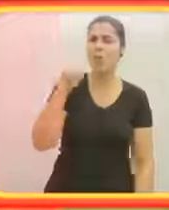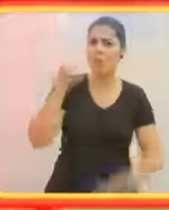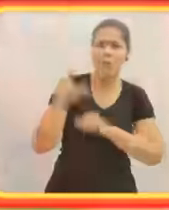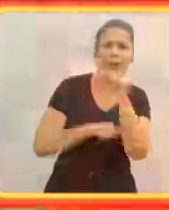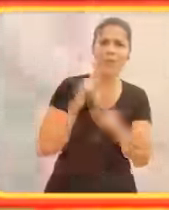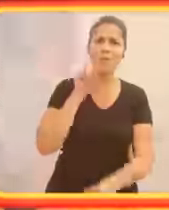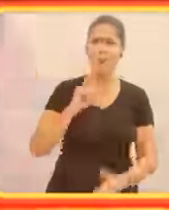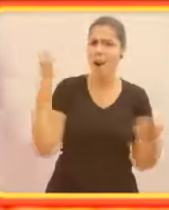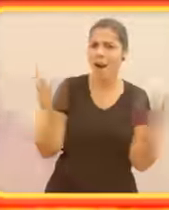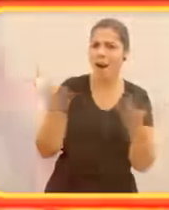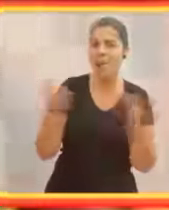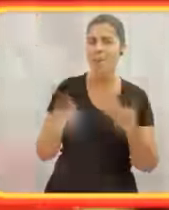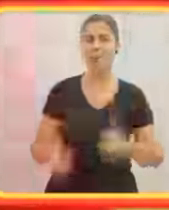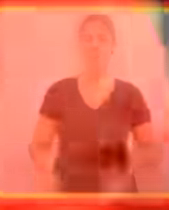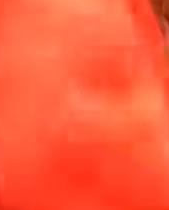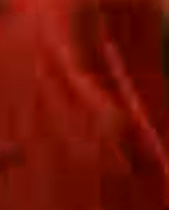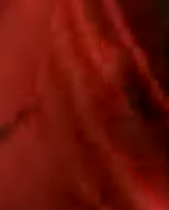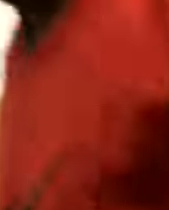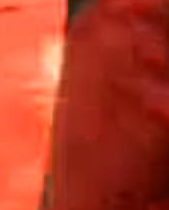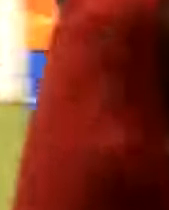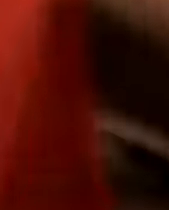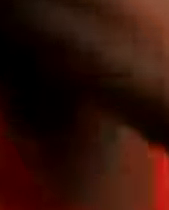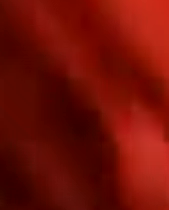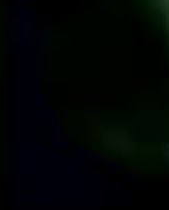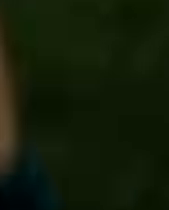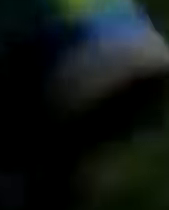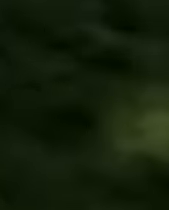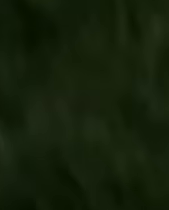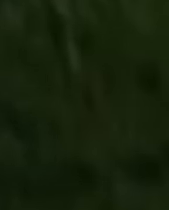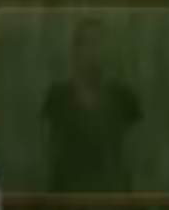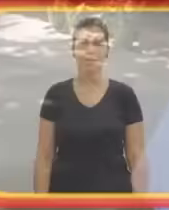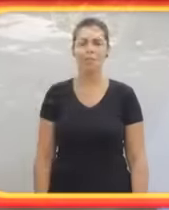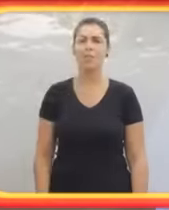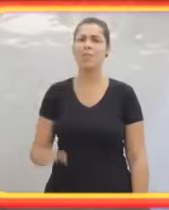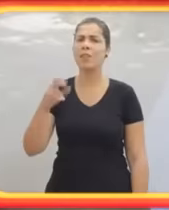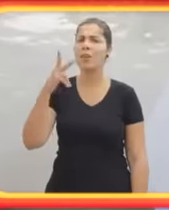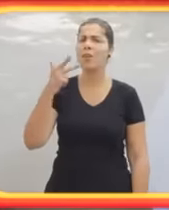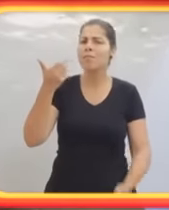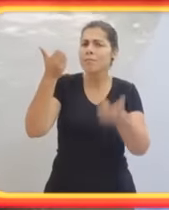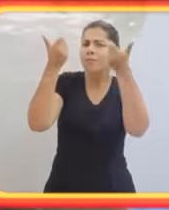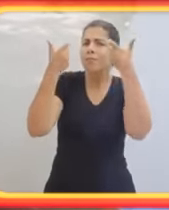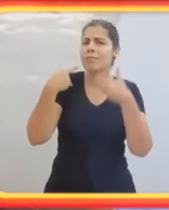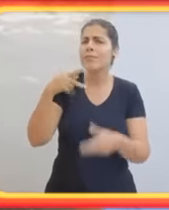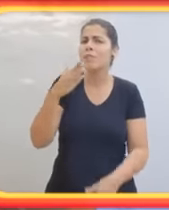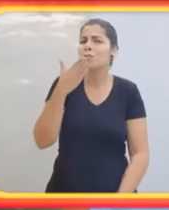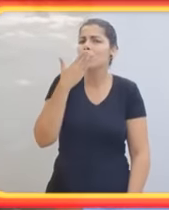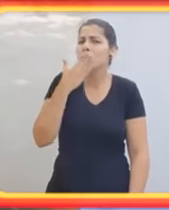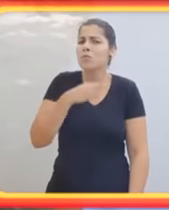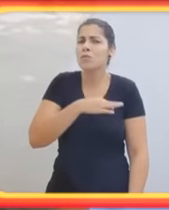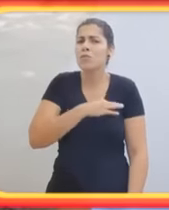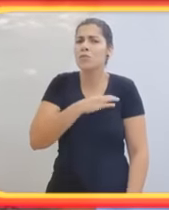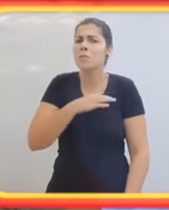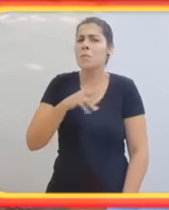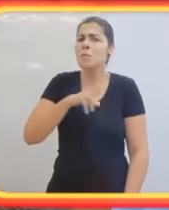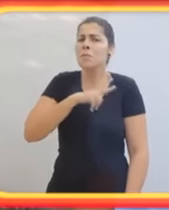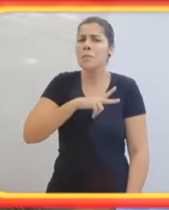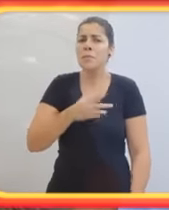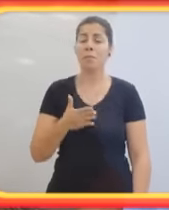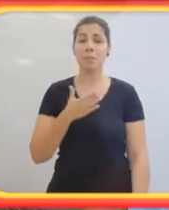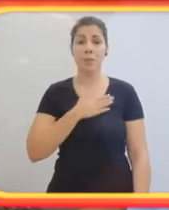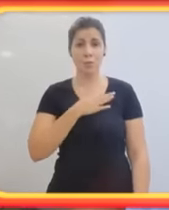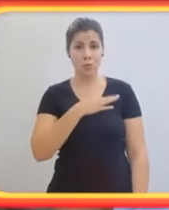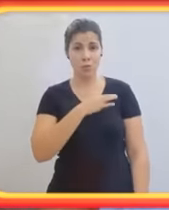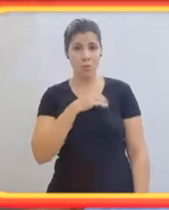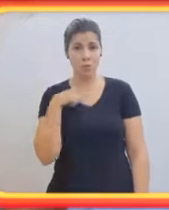aqui. No campo, Chico Buarque corre com a bola nos pés. Chico, me conta um pouquinho do seu time